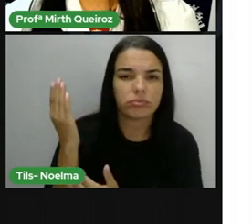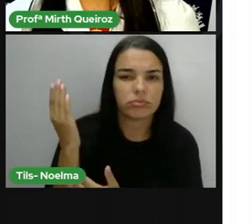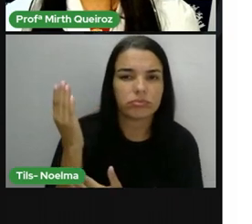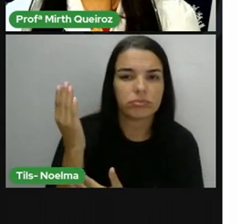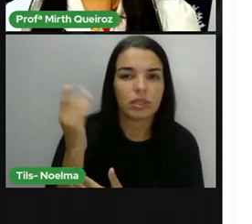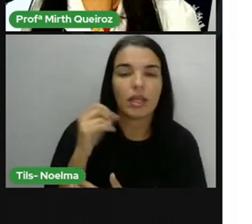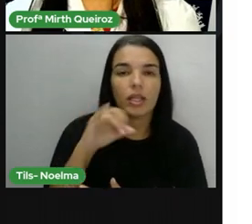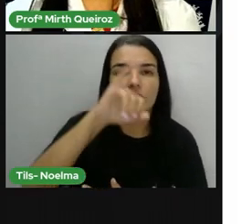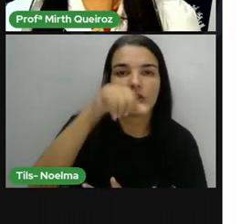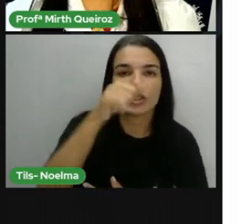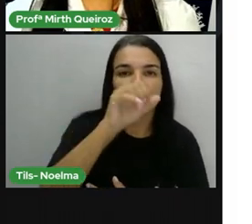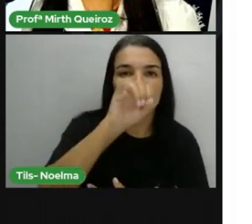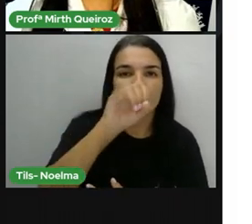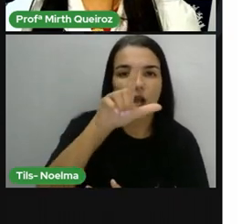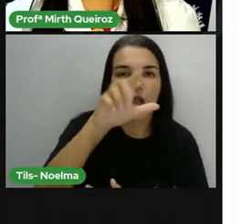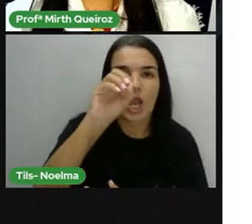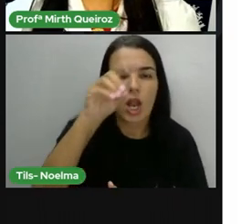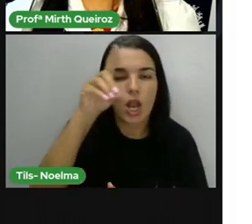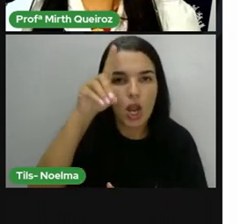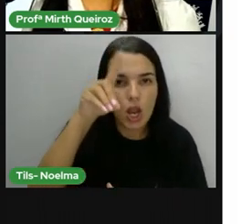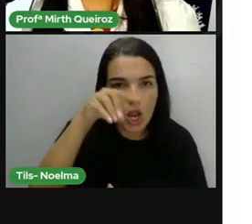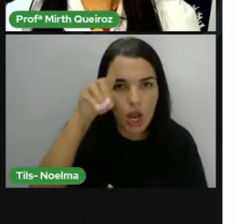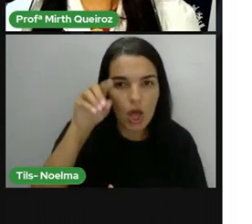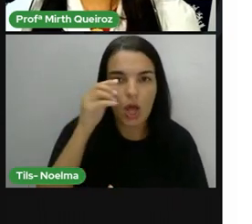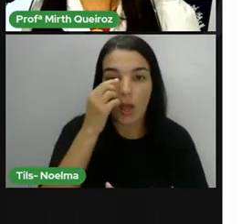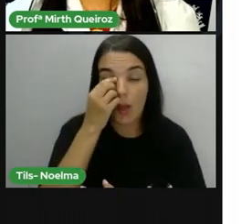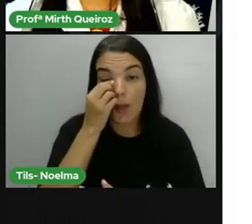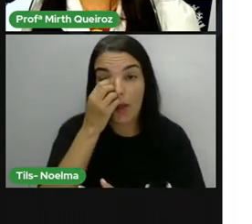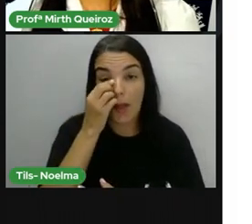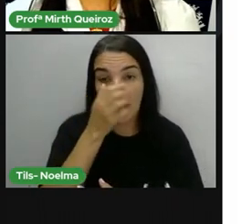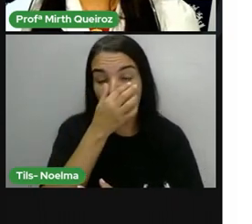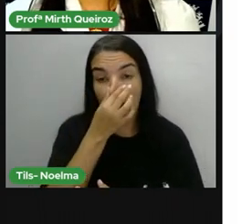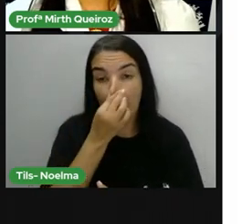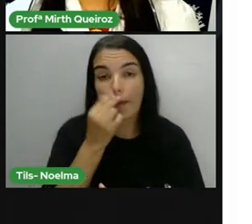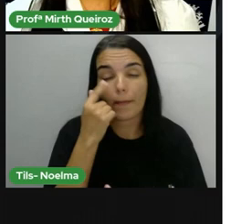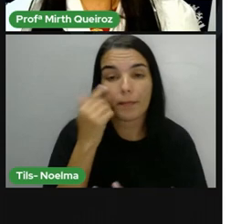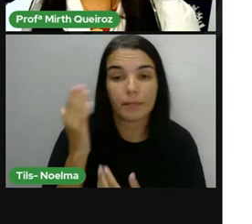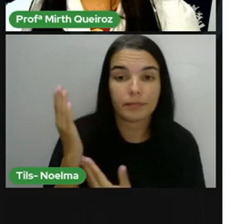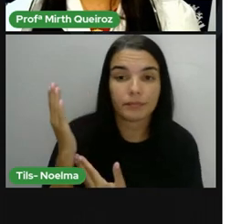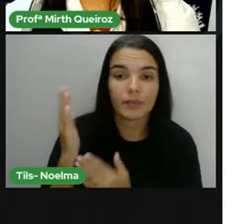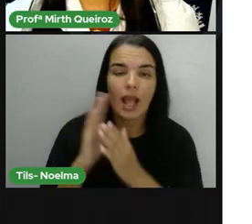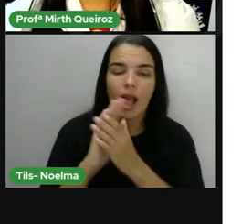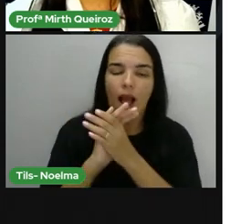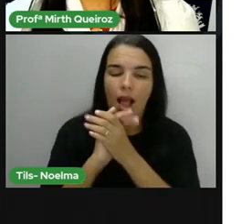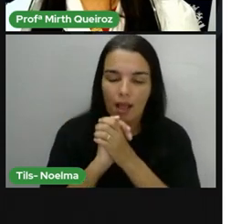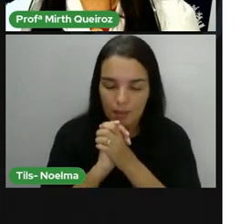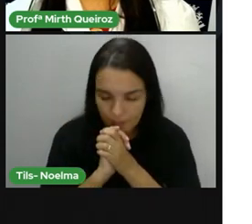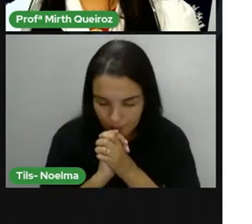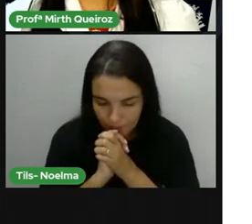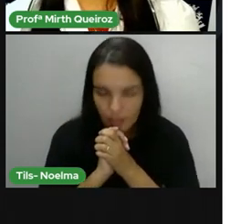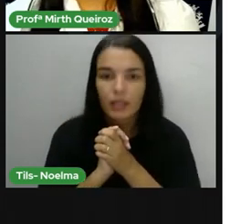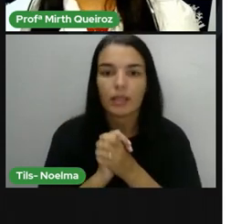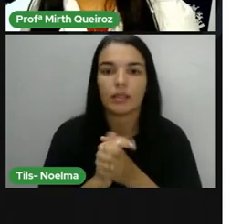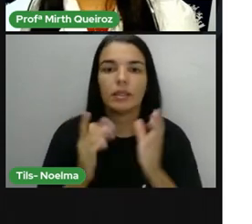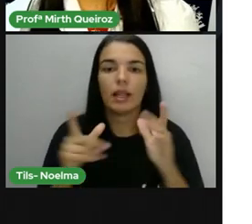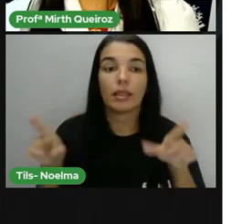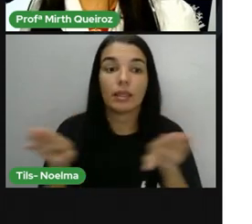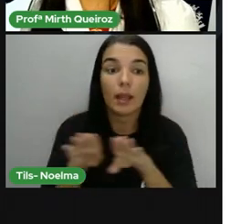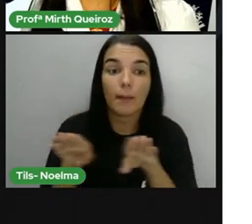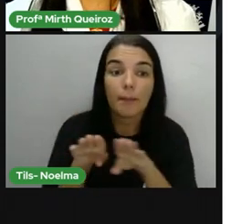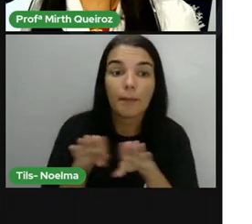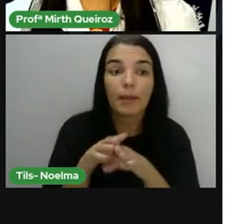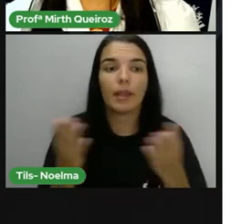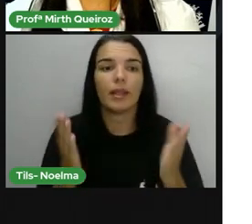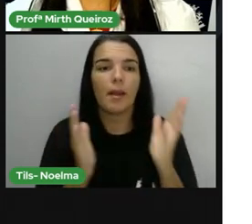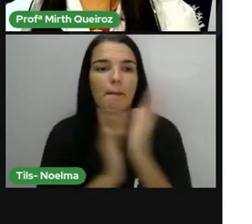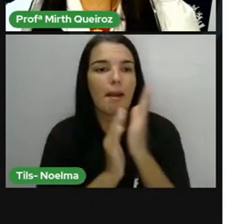retrôs. Palavras terminadas em ou ens: amém, também, parabéns.